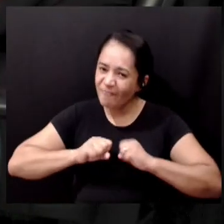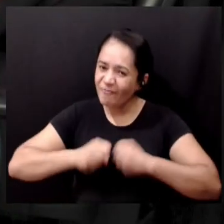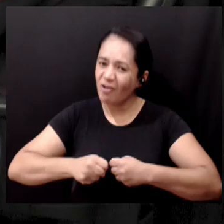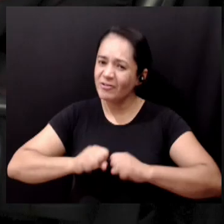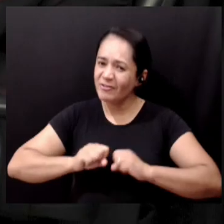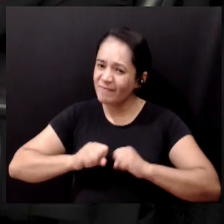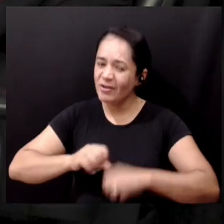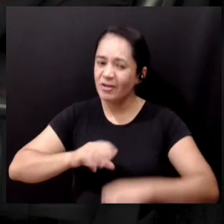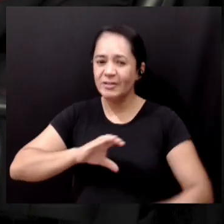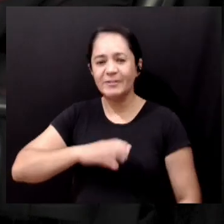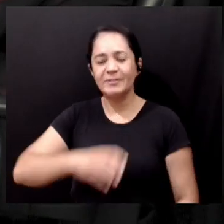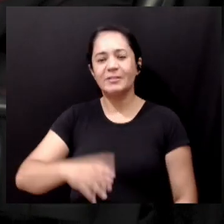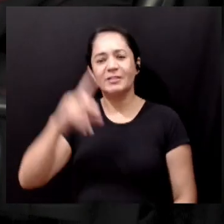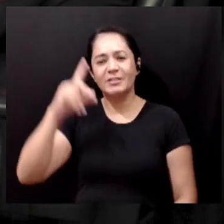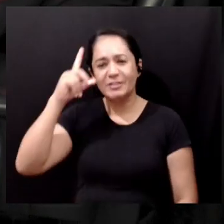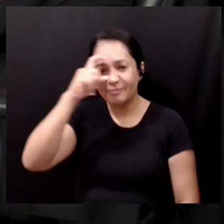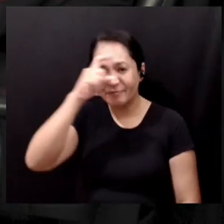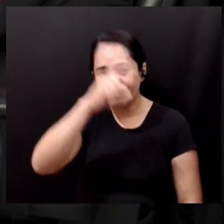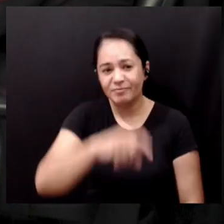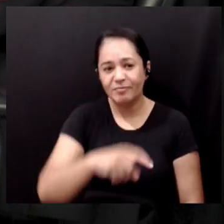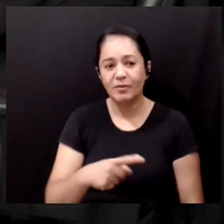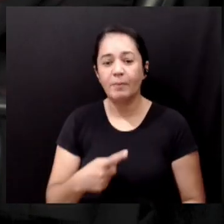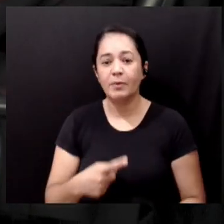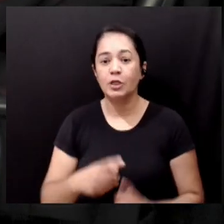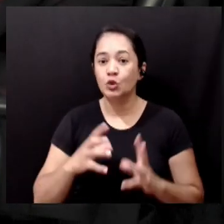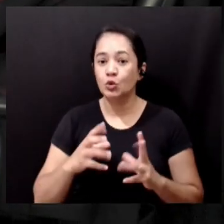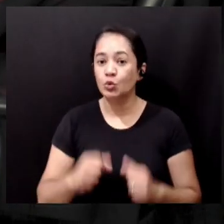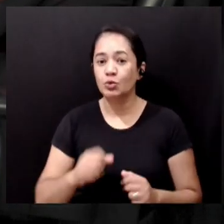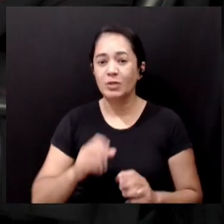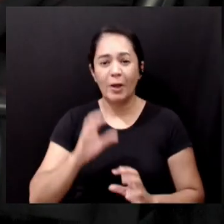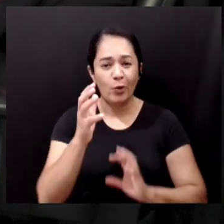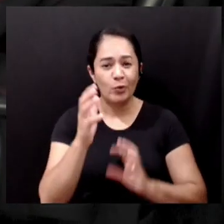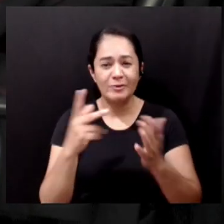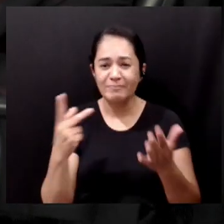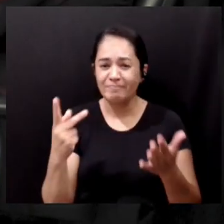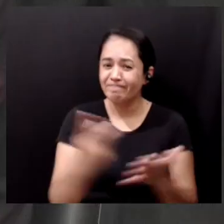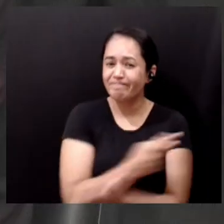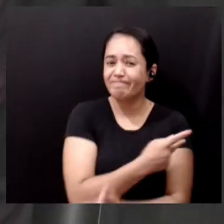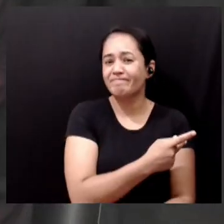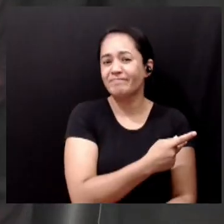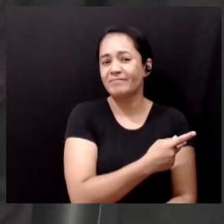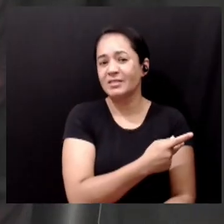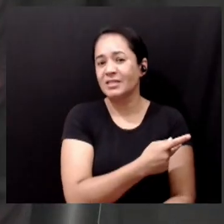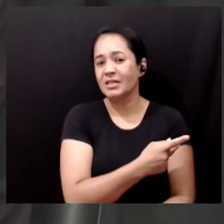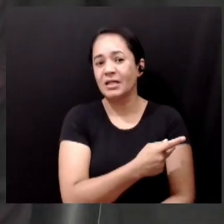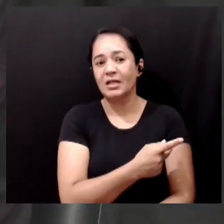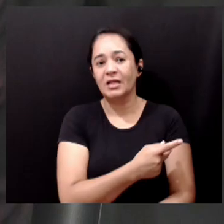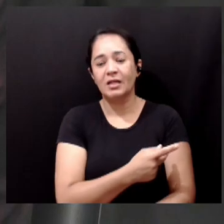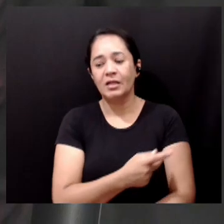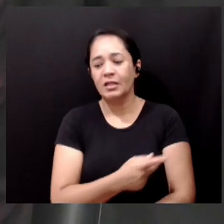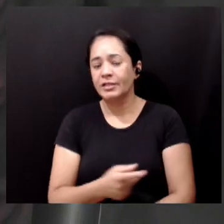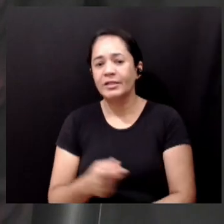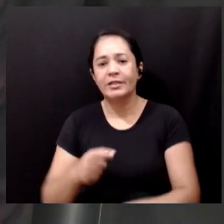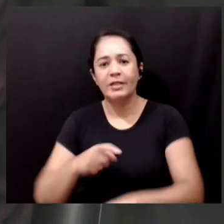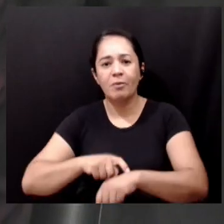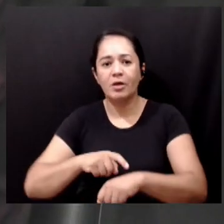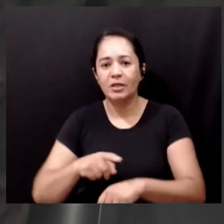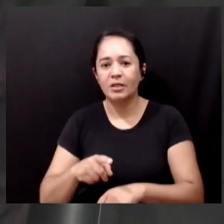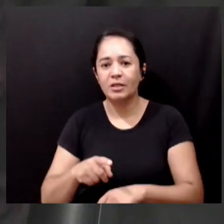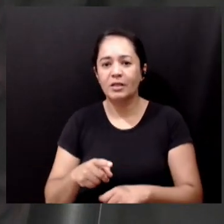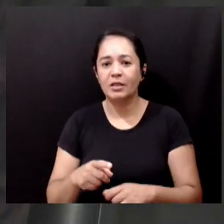as adversidades possíveis, né? Todas as adversidades. Tá até dormindo. Tem uma cena muito interessante que ele dorme no banheiro, né? Com o